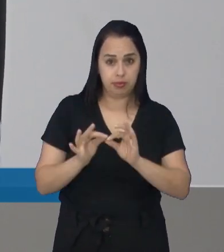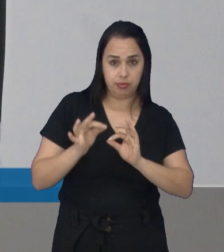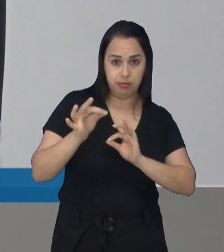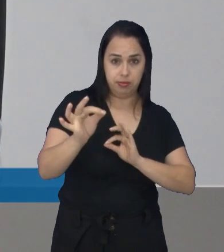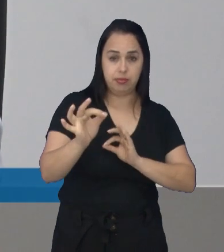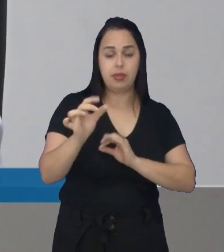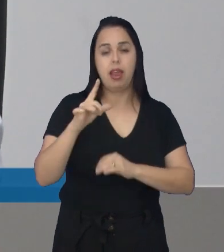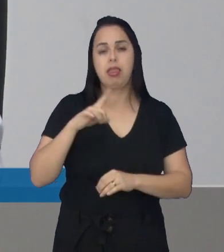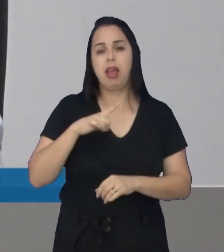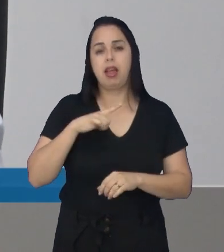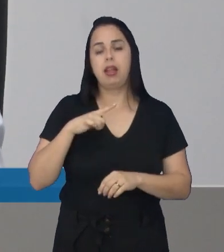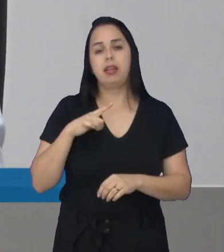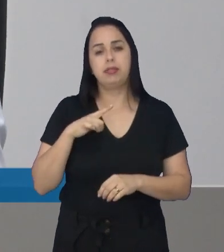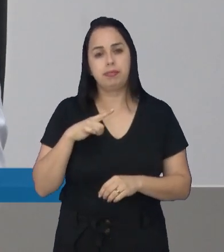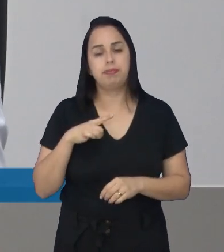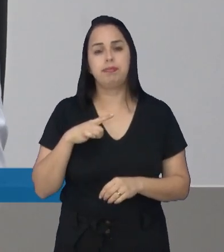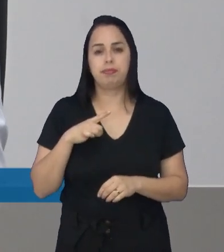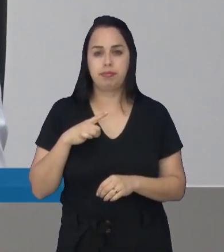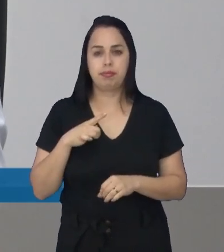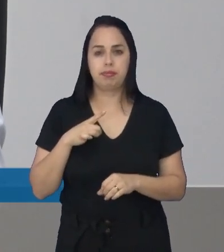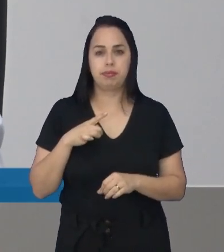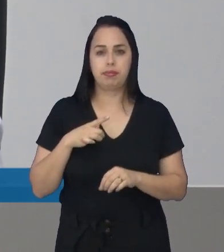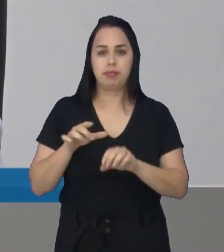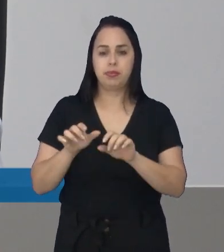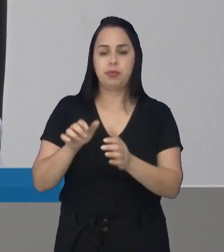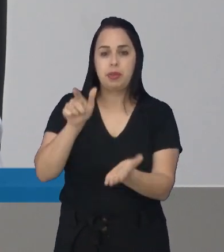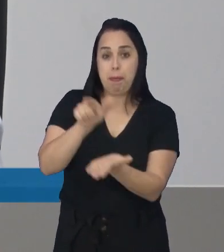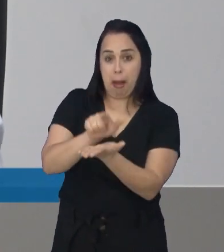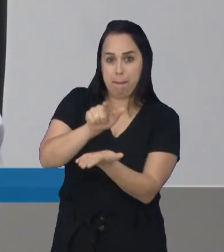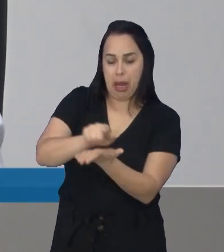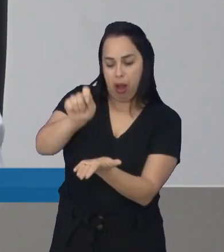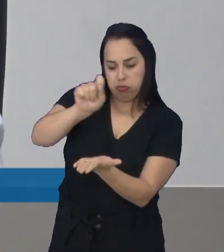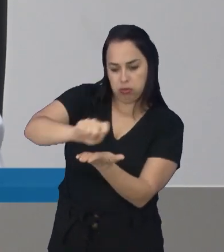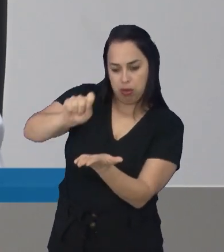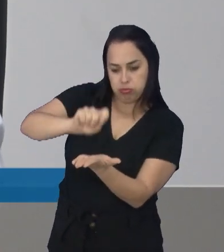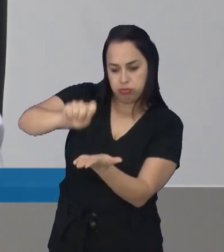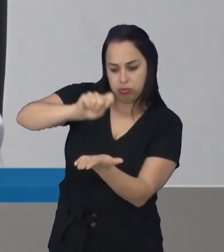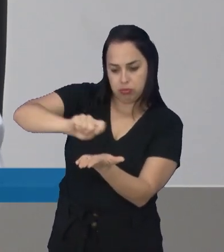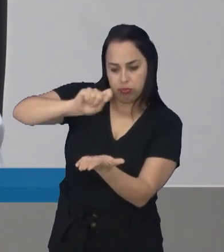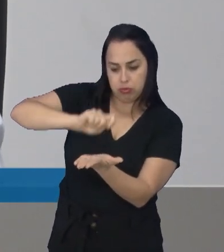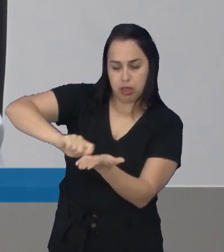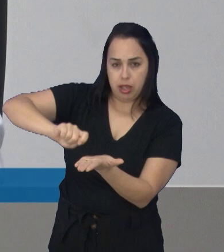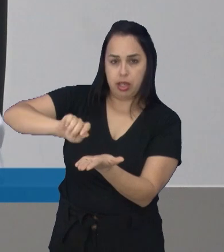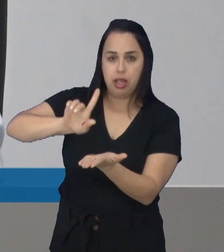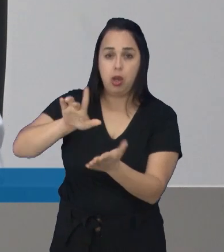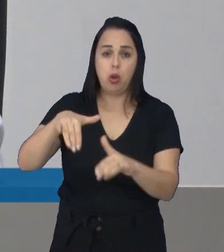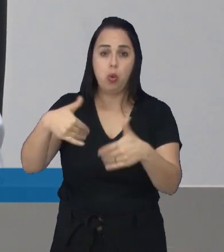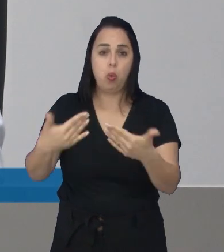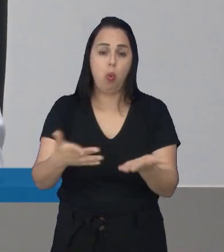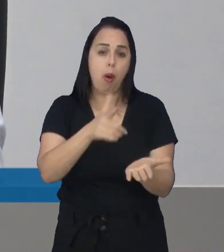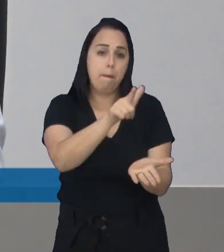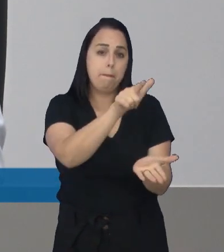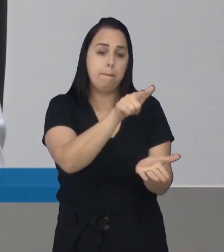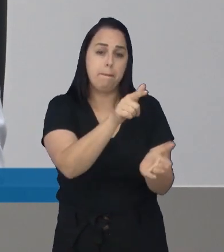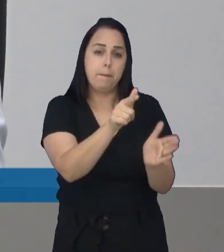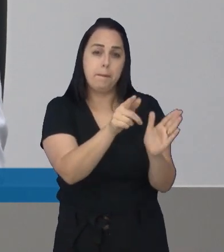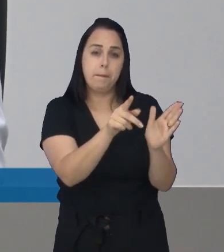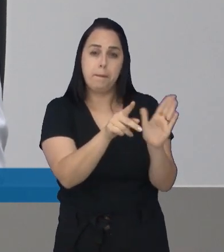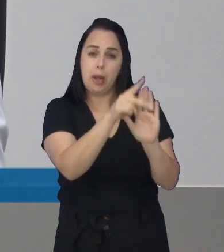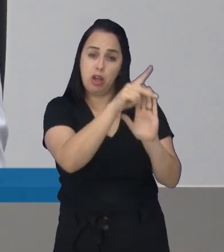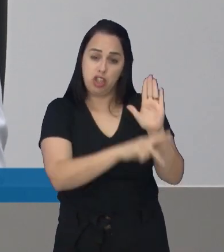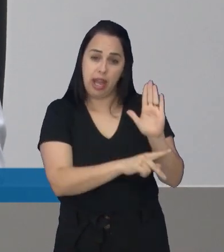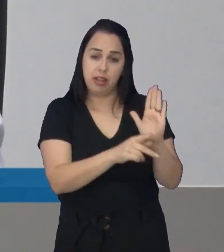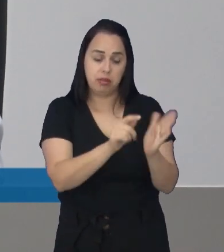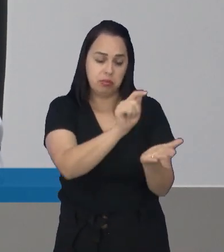estão disponibilizados formulares impressos e os projetos que estão em discussão nesta tarde